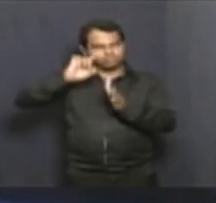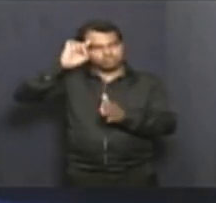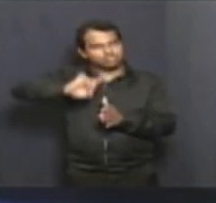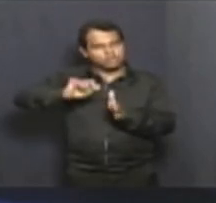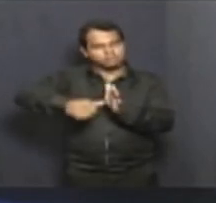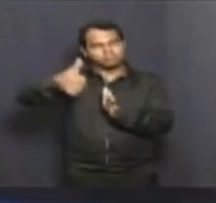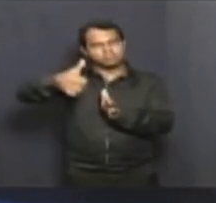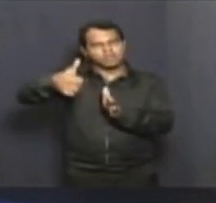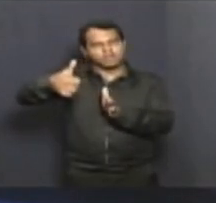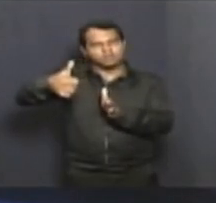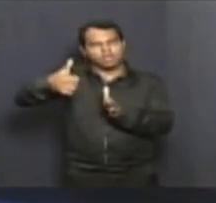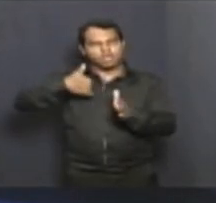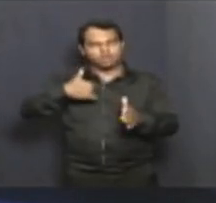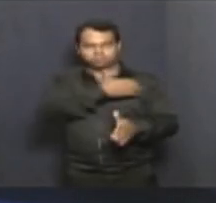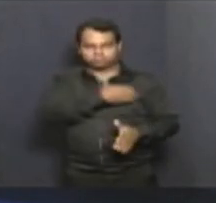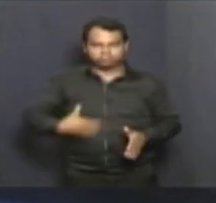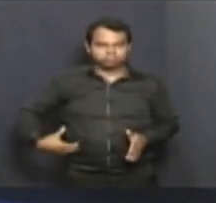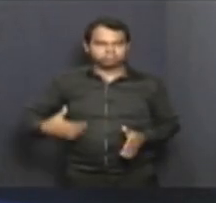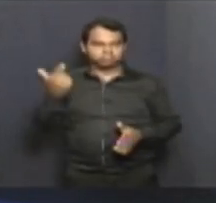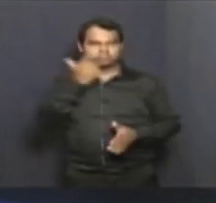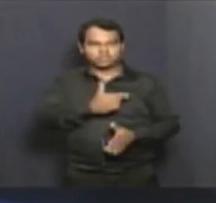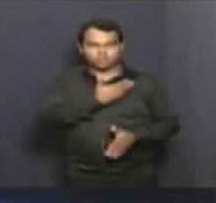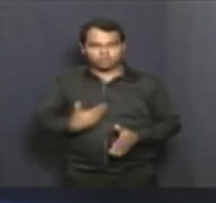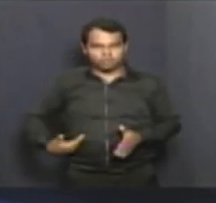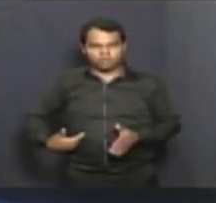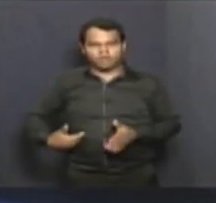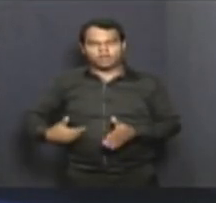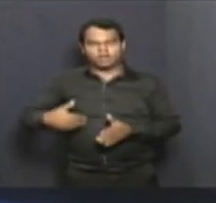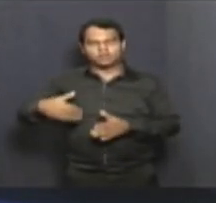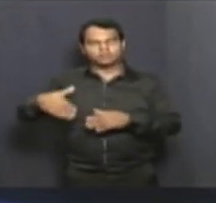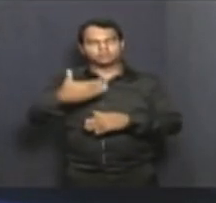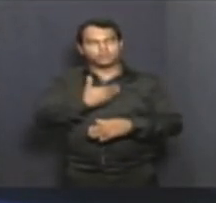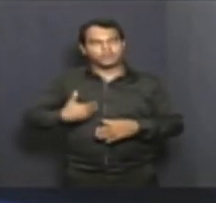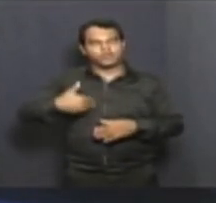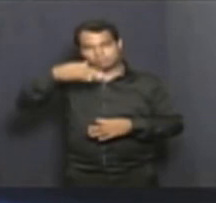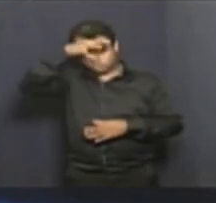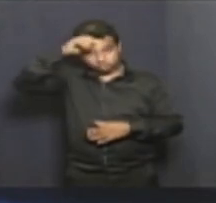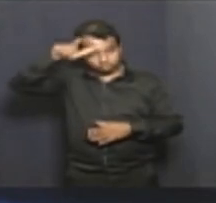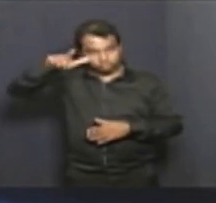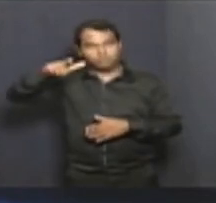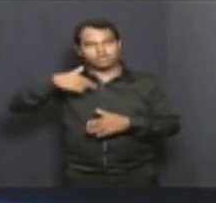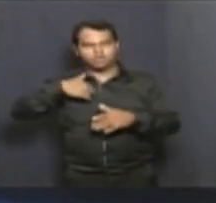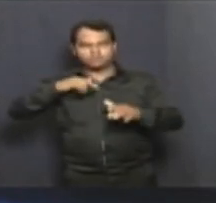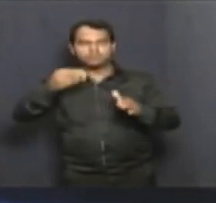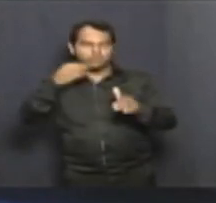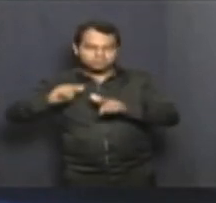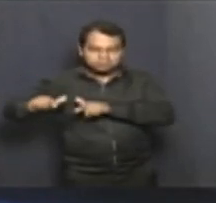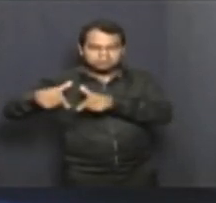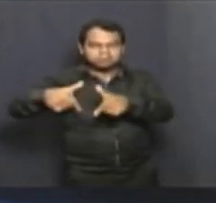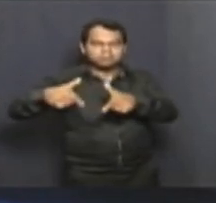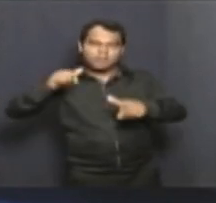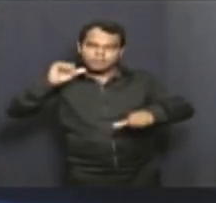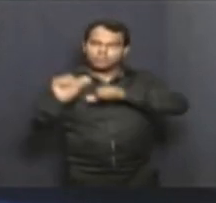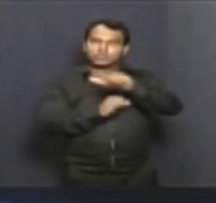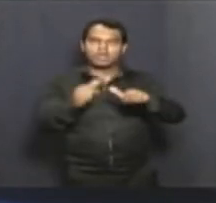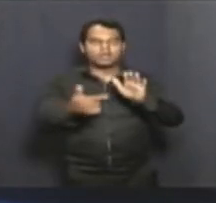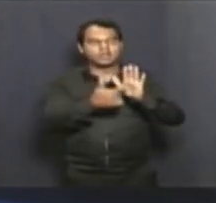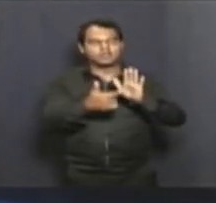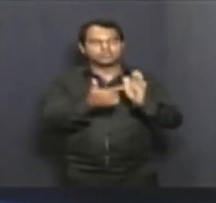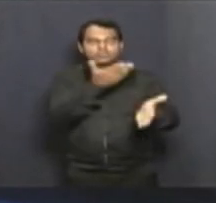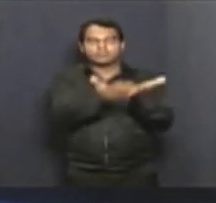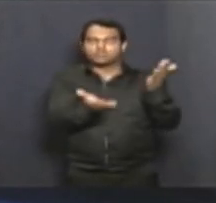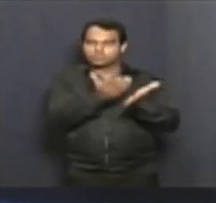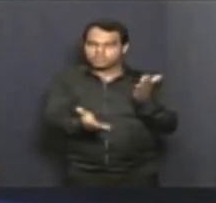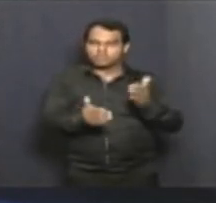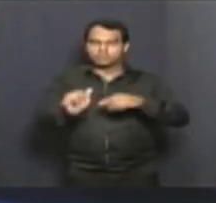nós nós estaremos à frente do governo do estado de mato grosso será uma das bandeiras que a gente possa estar revertendo com certeza essa questão de prejuízos para o estado